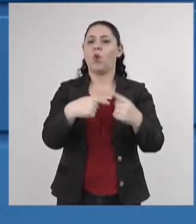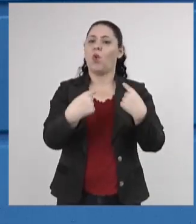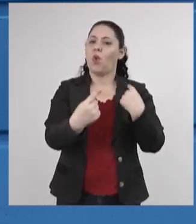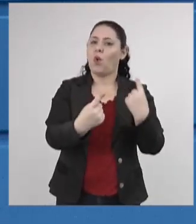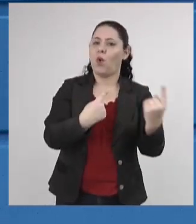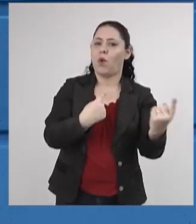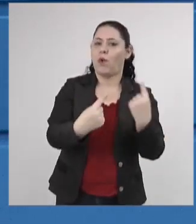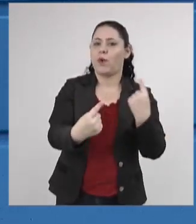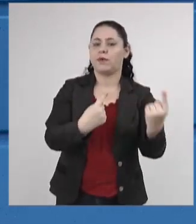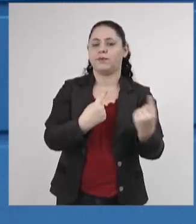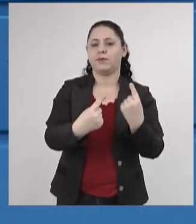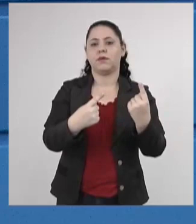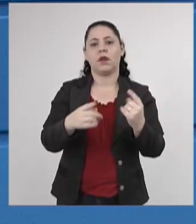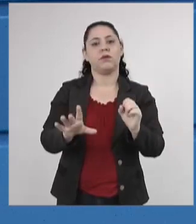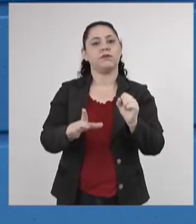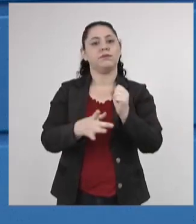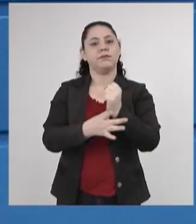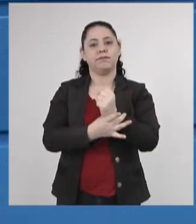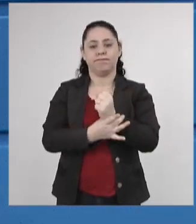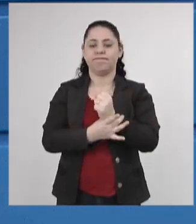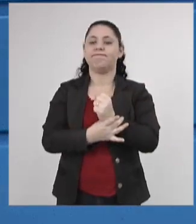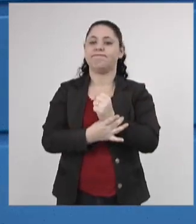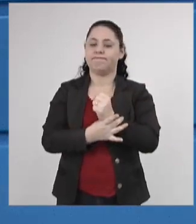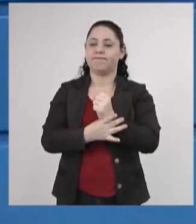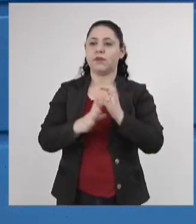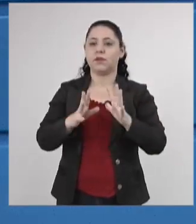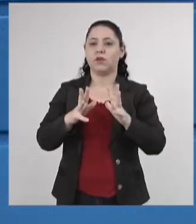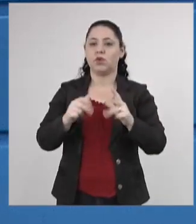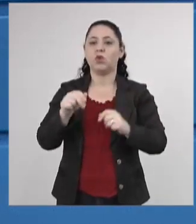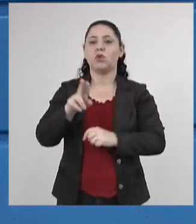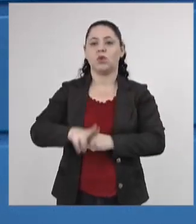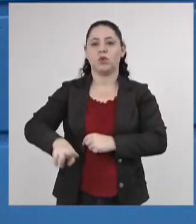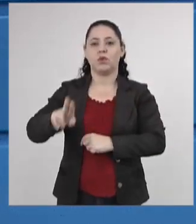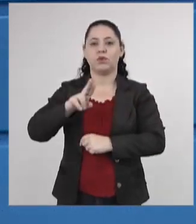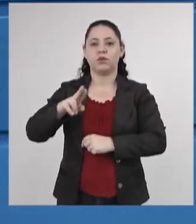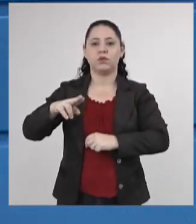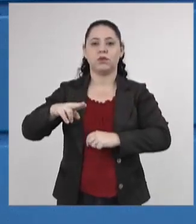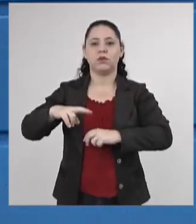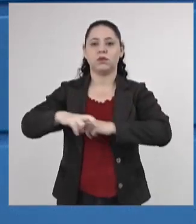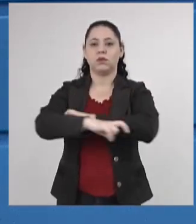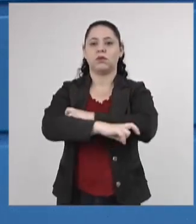vir, com segurança de todos que utilizam aquela